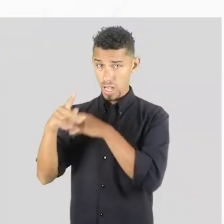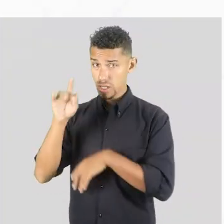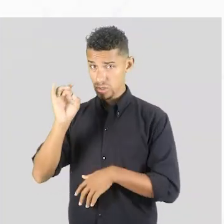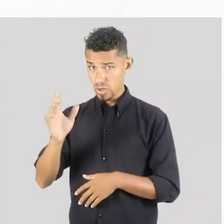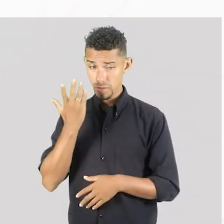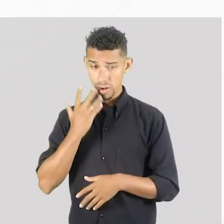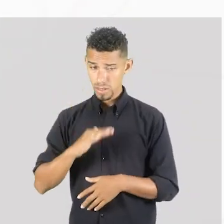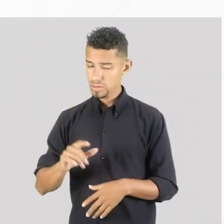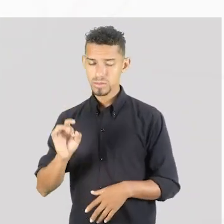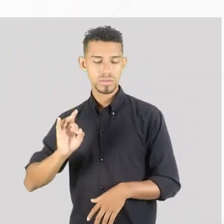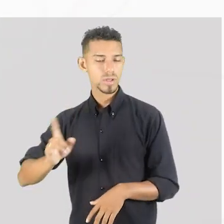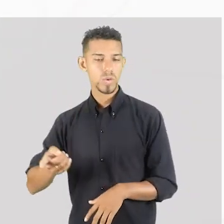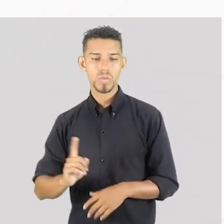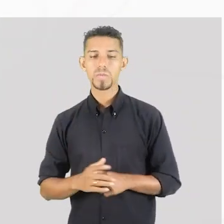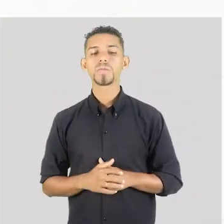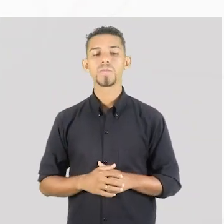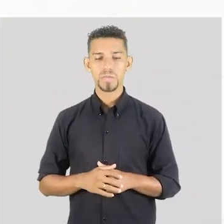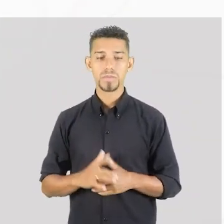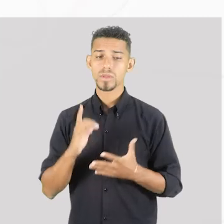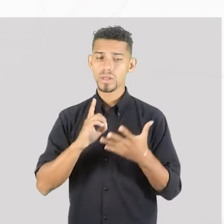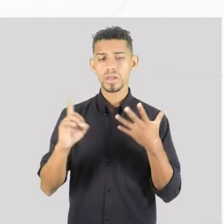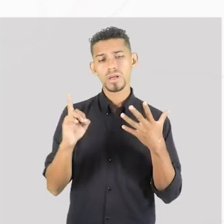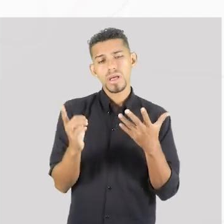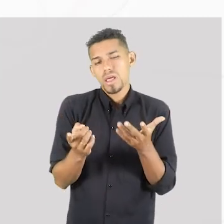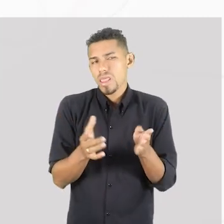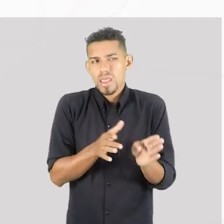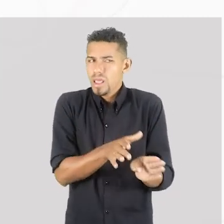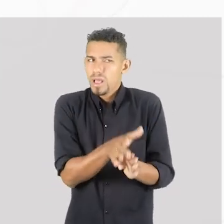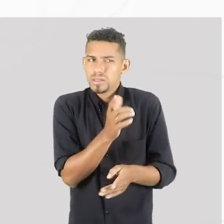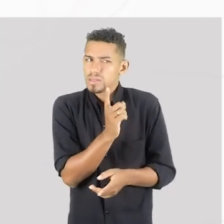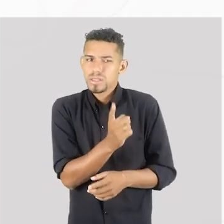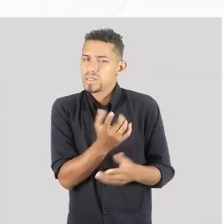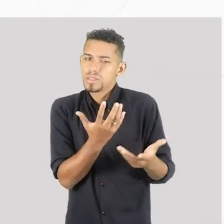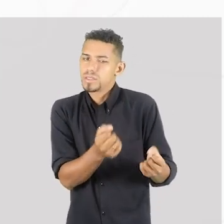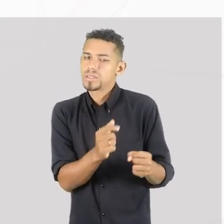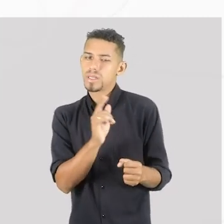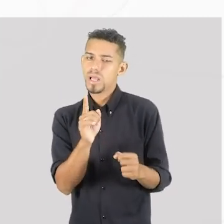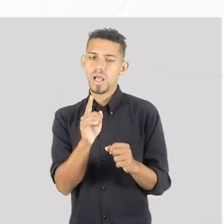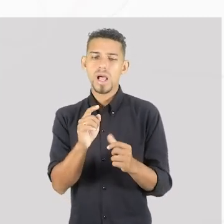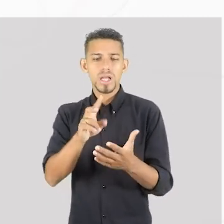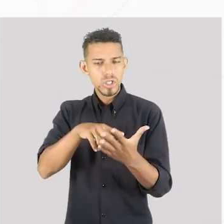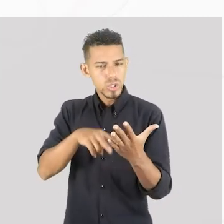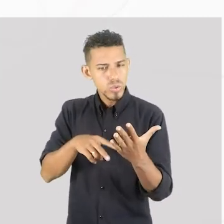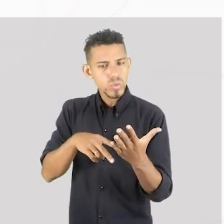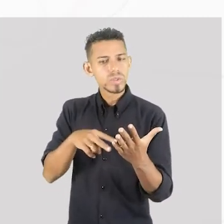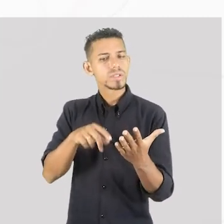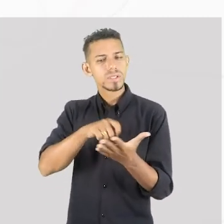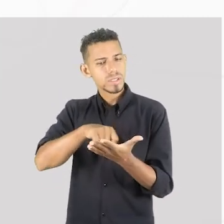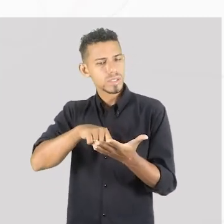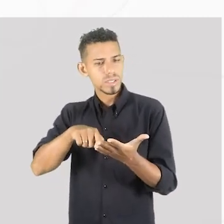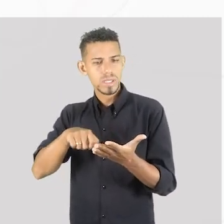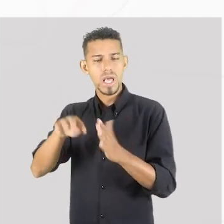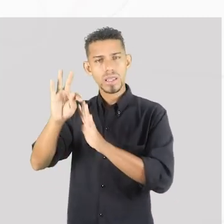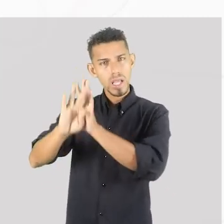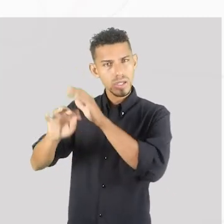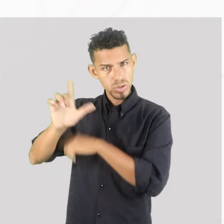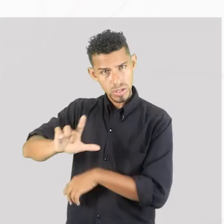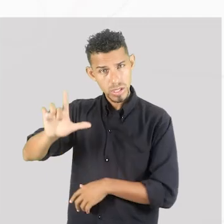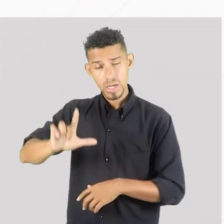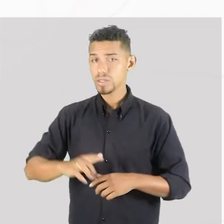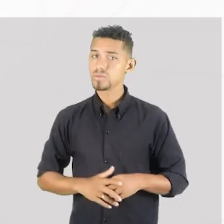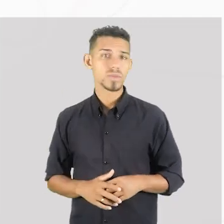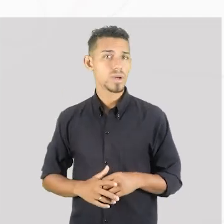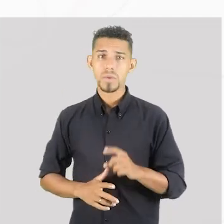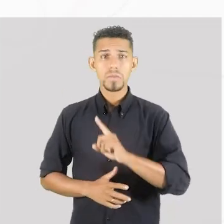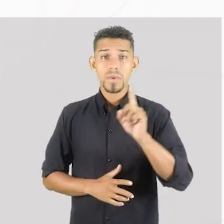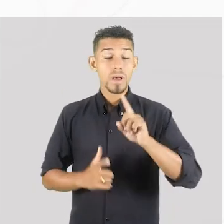É desaconselhável realizar atividades de leitura e escrita sobre textos literários? De jeito nenhum, pelo contrário. Ela